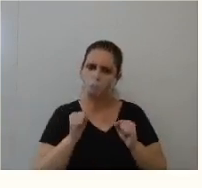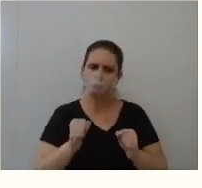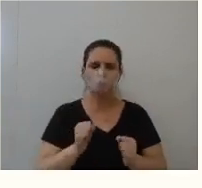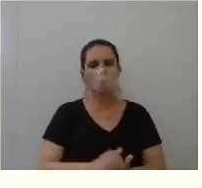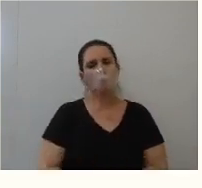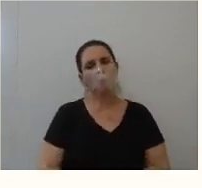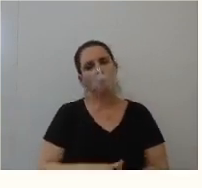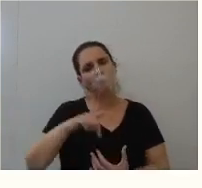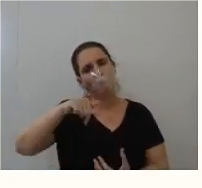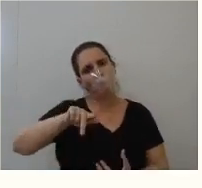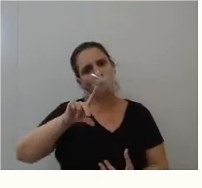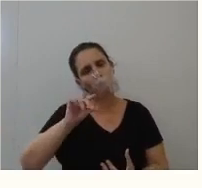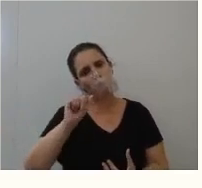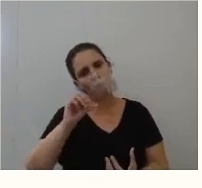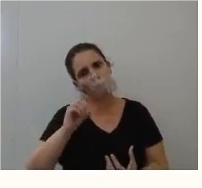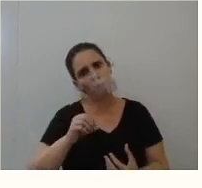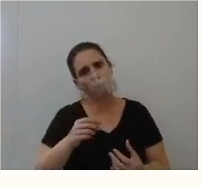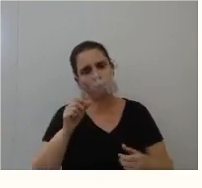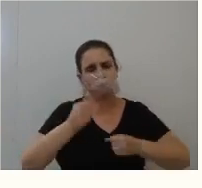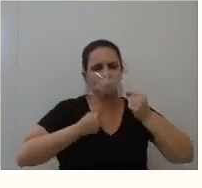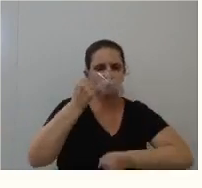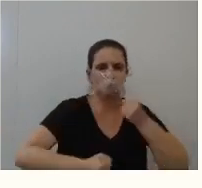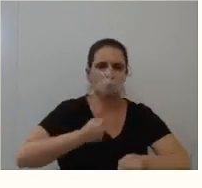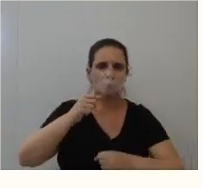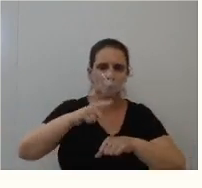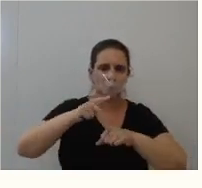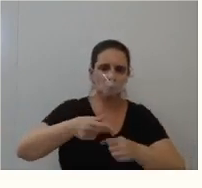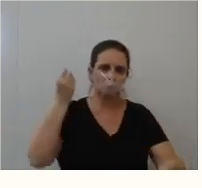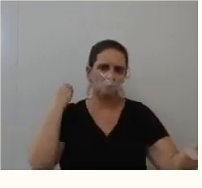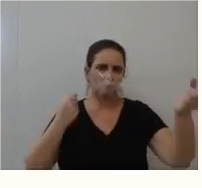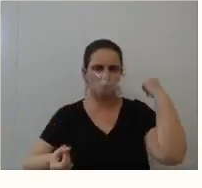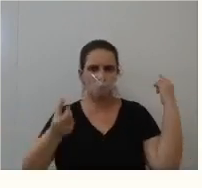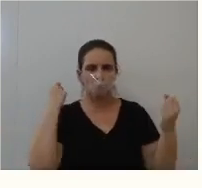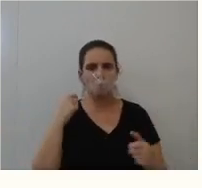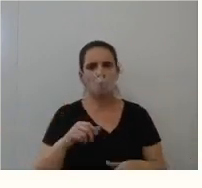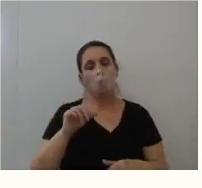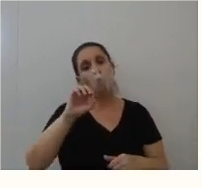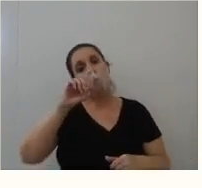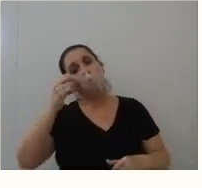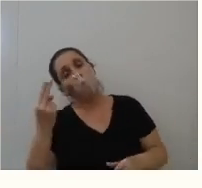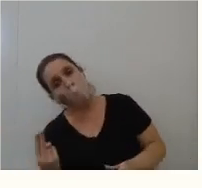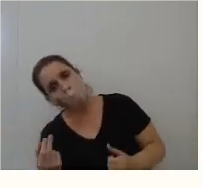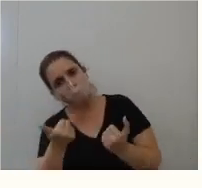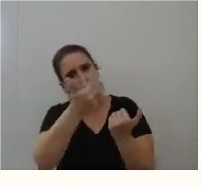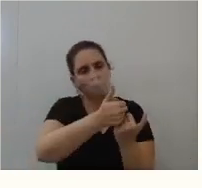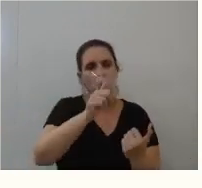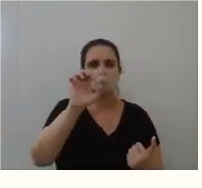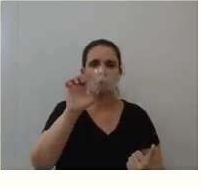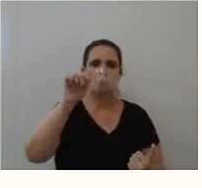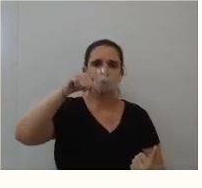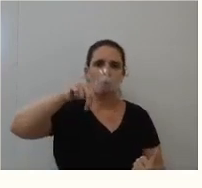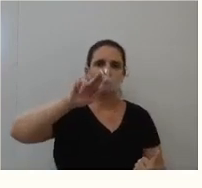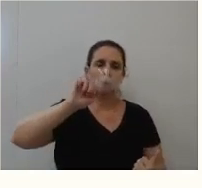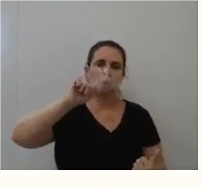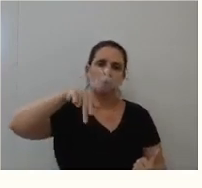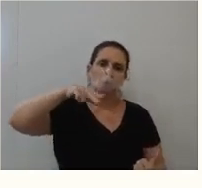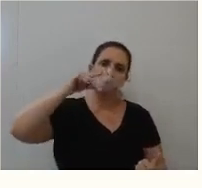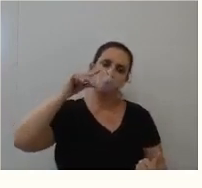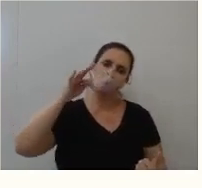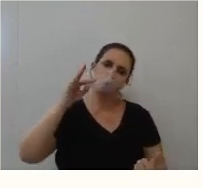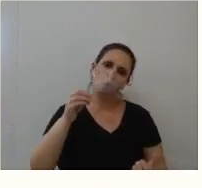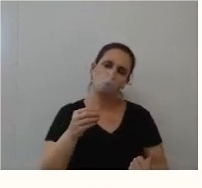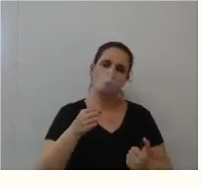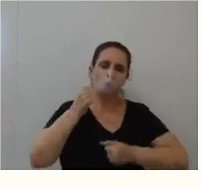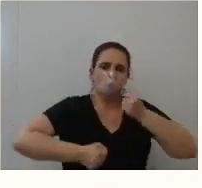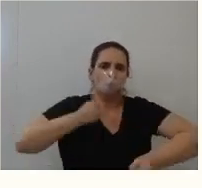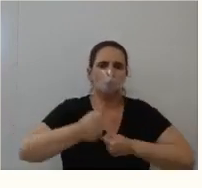Ó, quando corriam, atiravam pedras para trás. Ou, enquanto corriam, atiravam pedras para